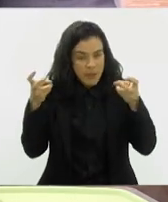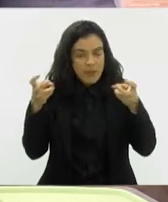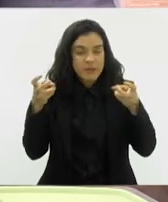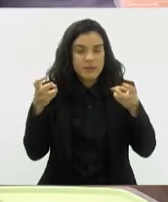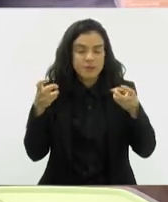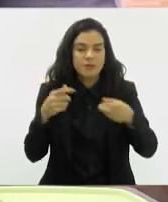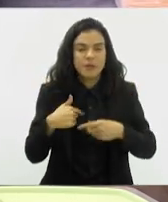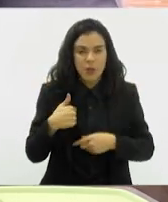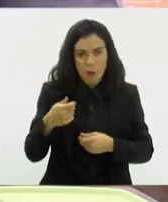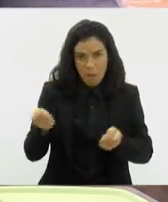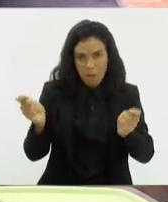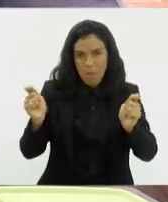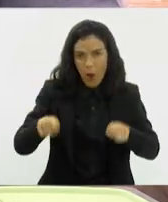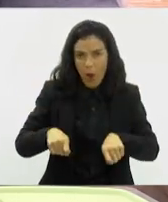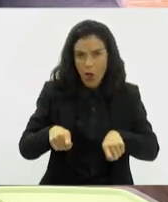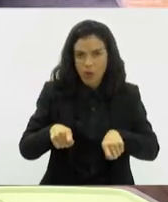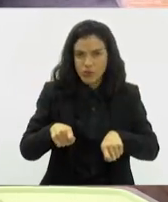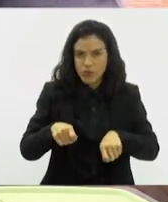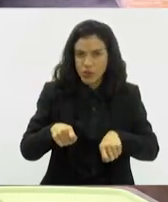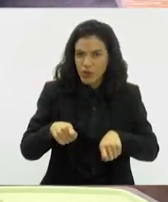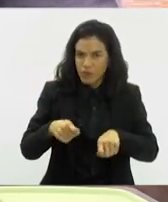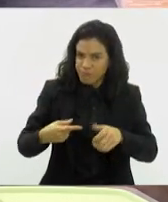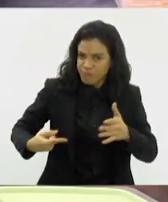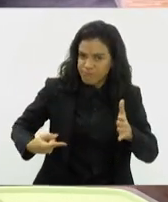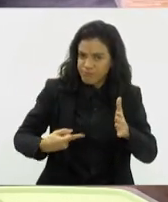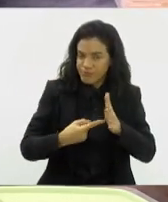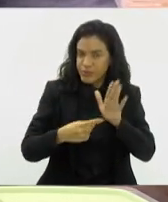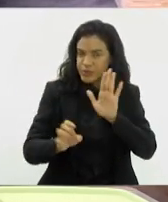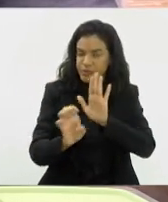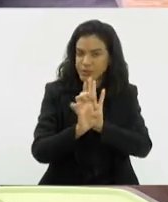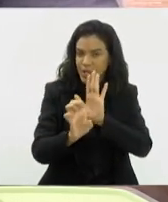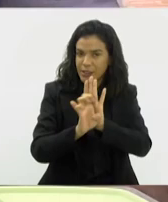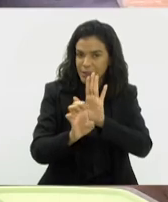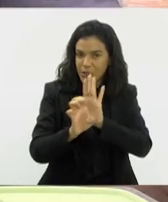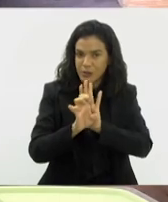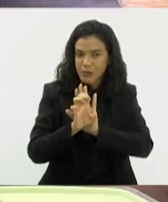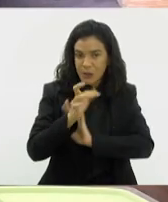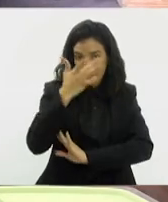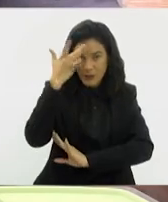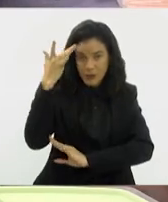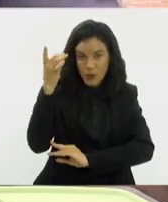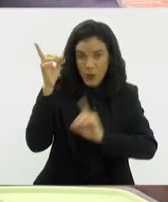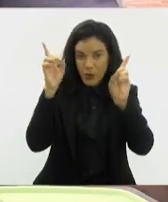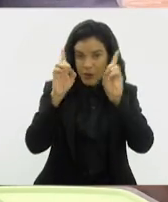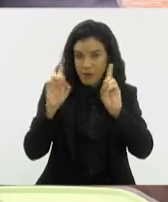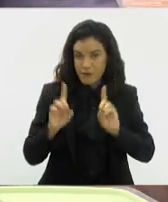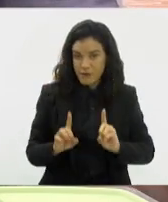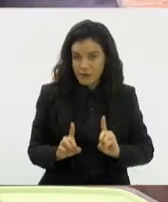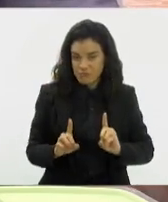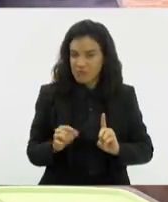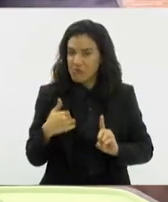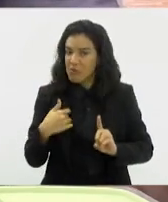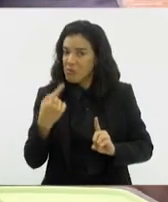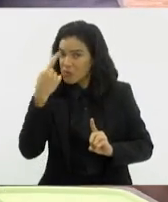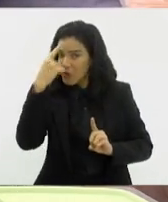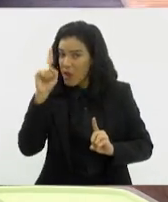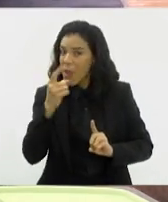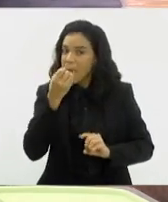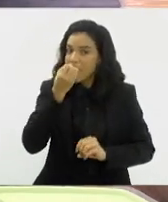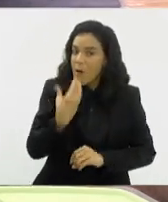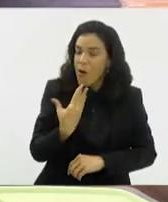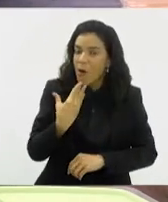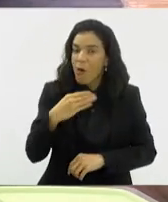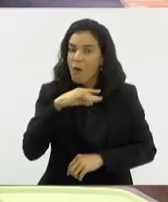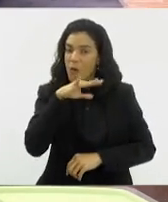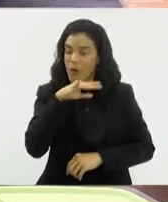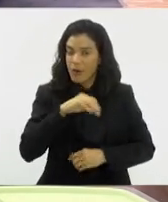eu posso reivindicar esse estatuto de deficiência. Não sei se isso é para o bem ou para o mal, mas eu